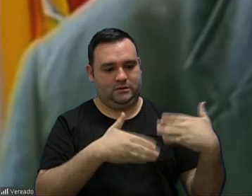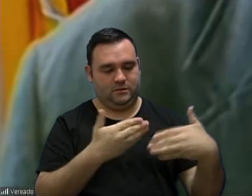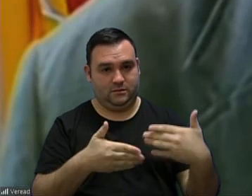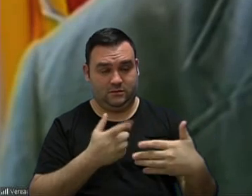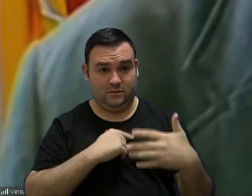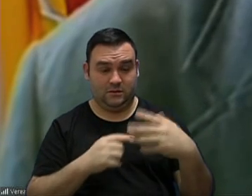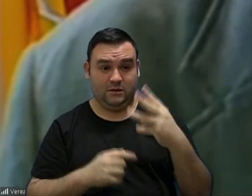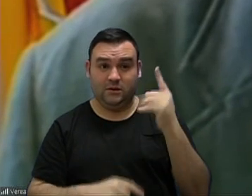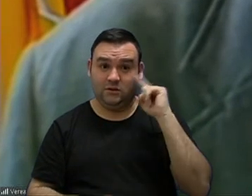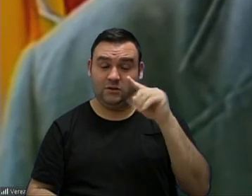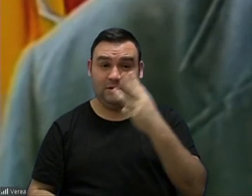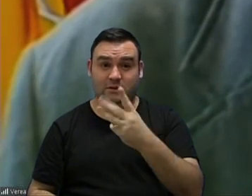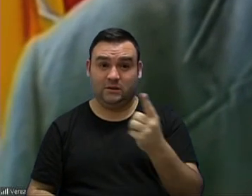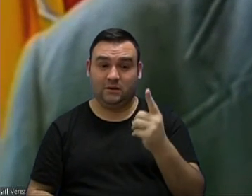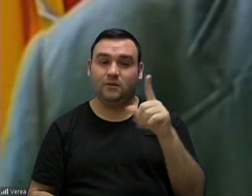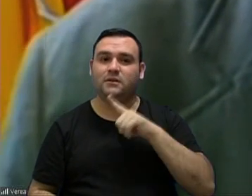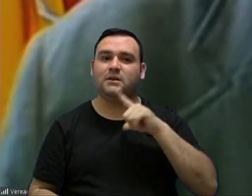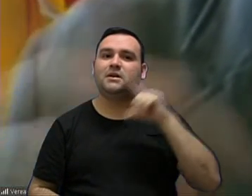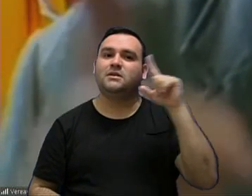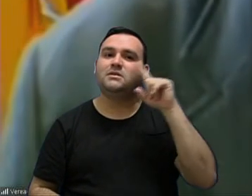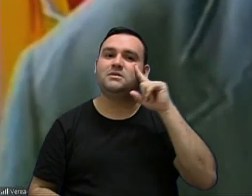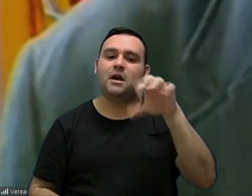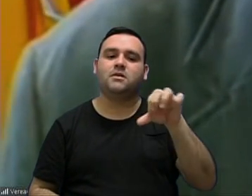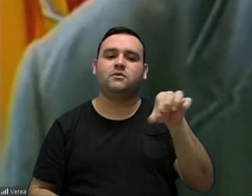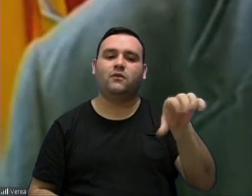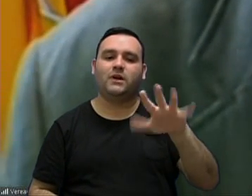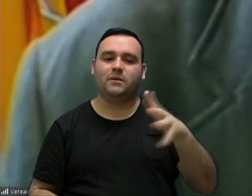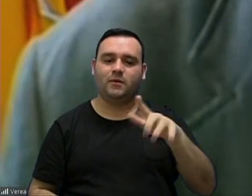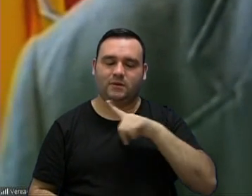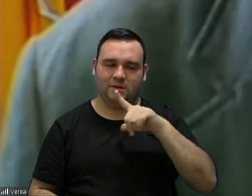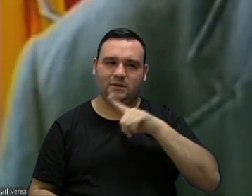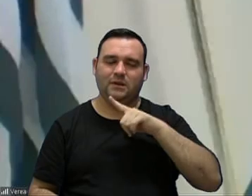Depois de 31, tem 90 dias.